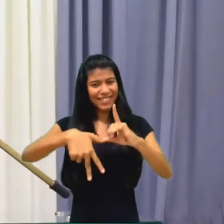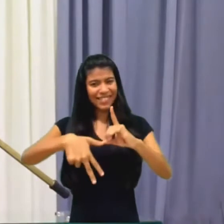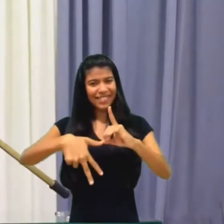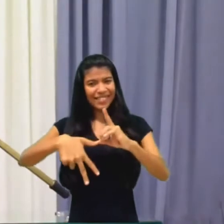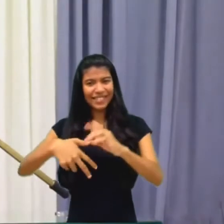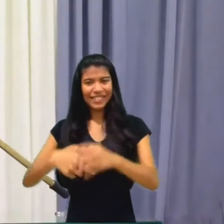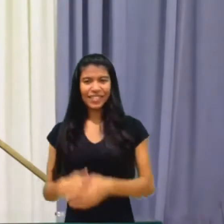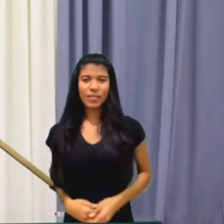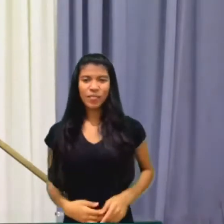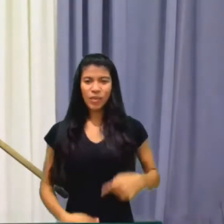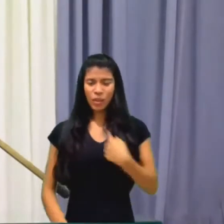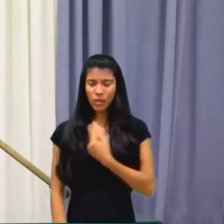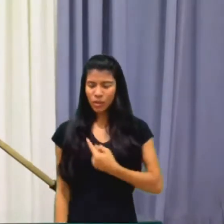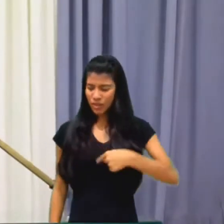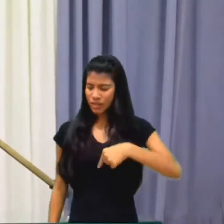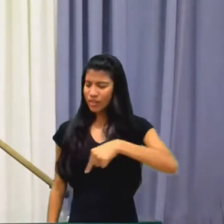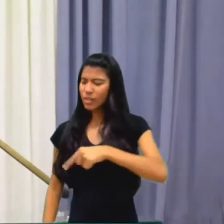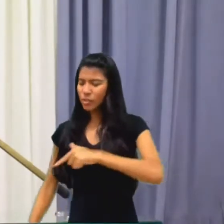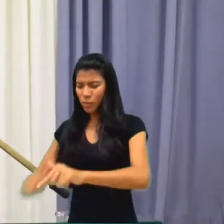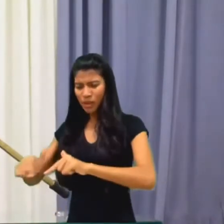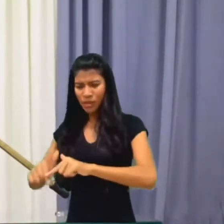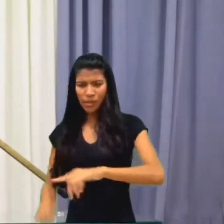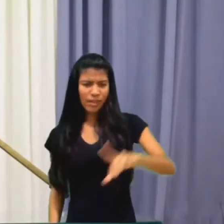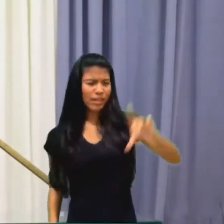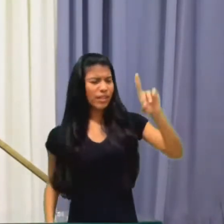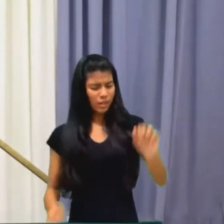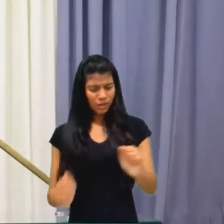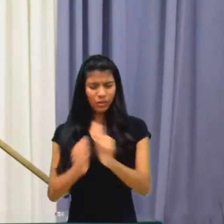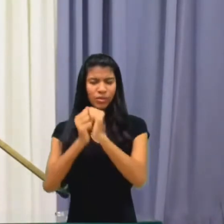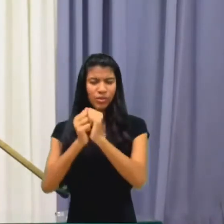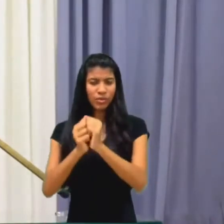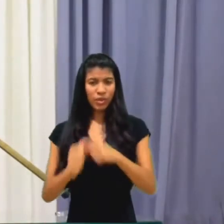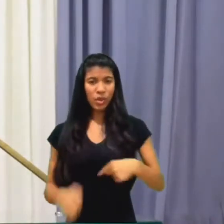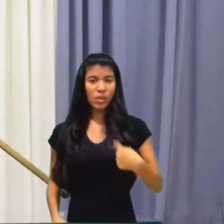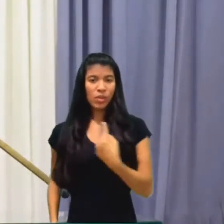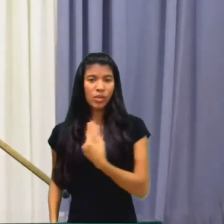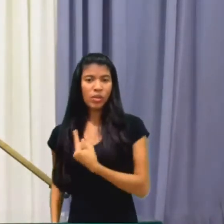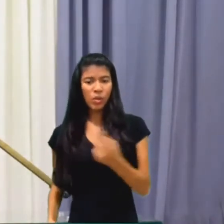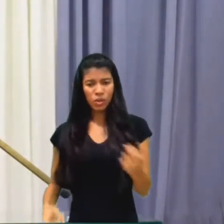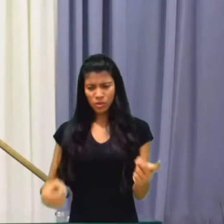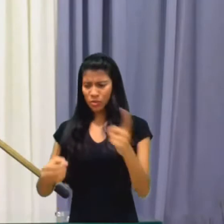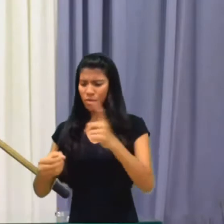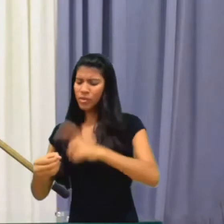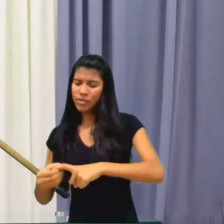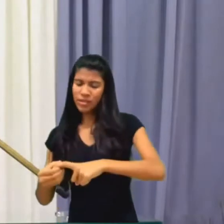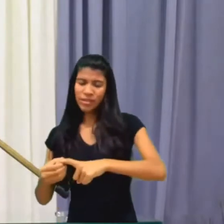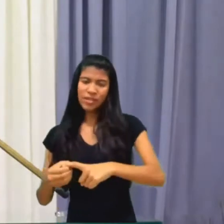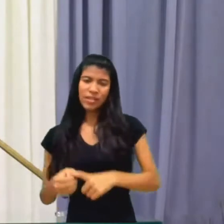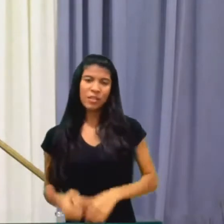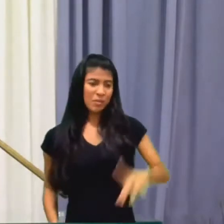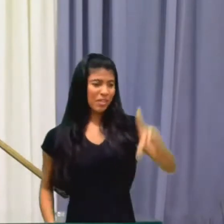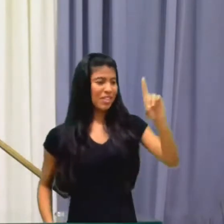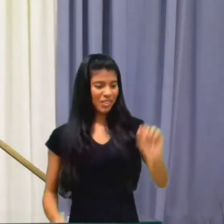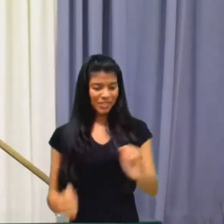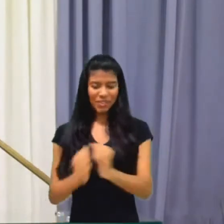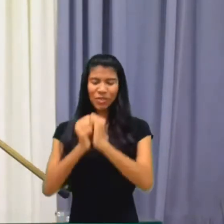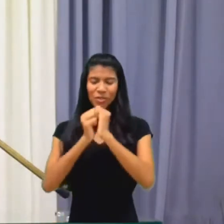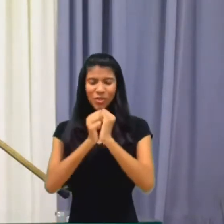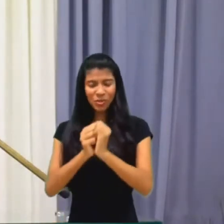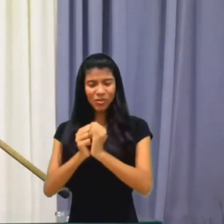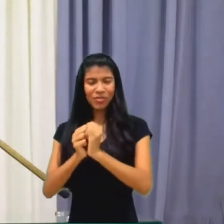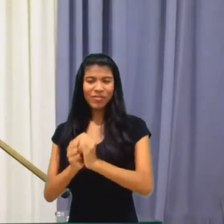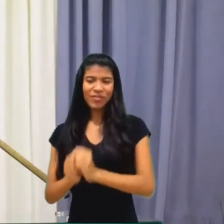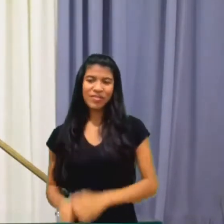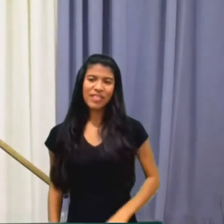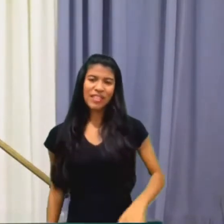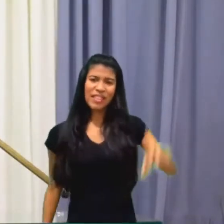para o trabalho e Deus indo conosco, nós voltando do trabalho e Deus voltando conosco, nós no nosso trabalho e